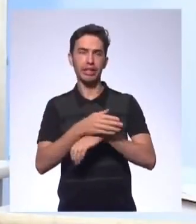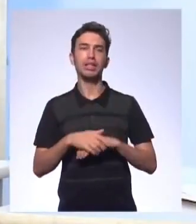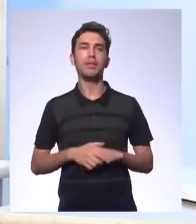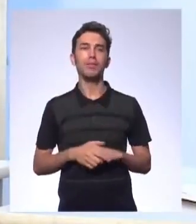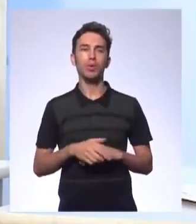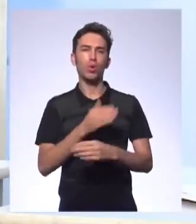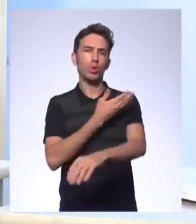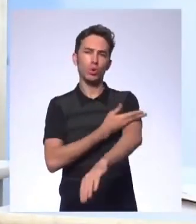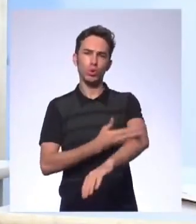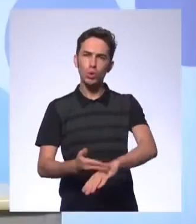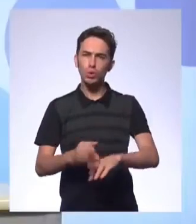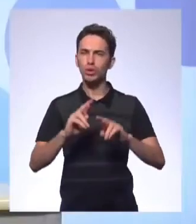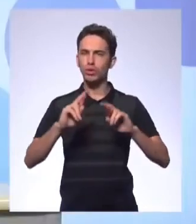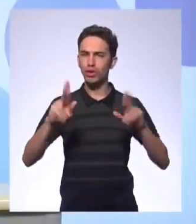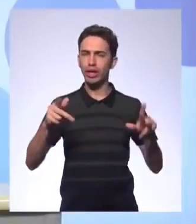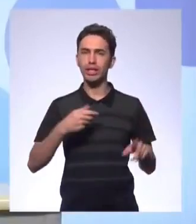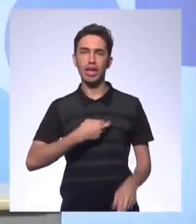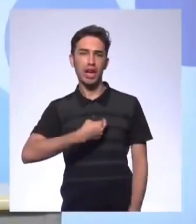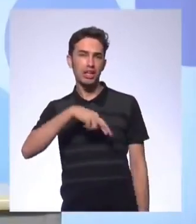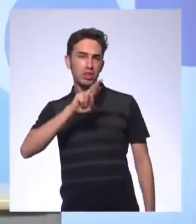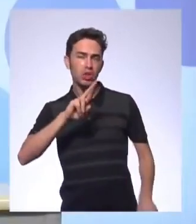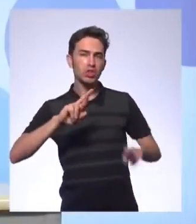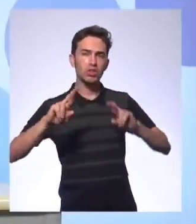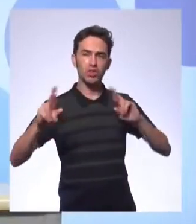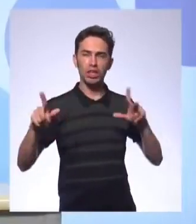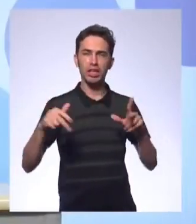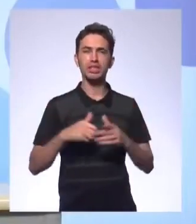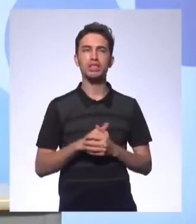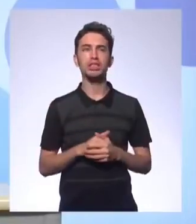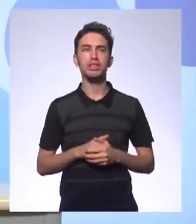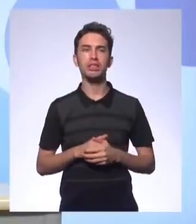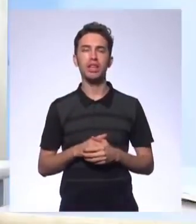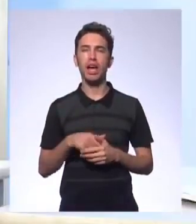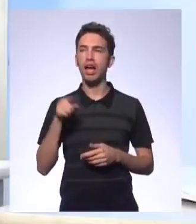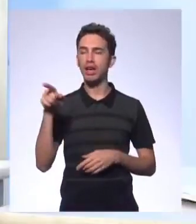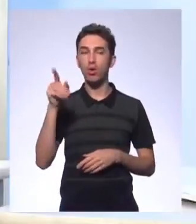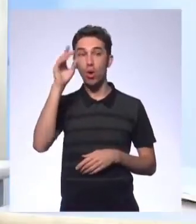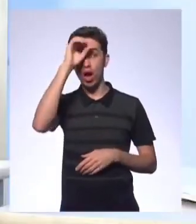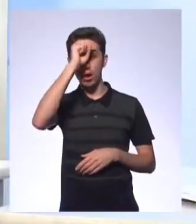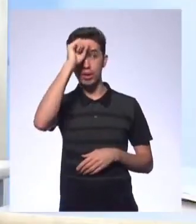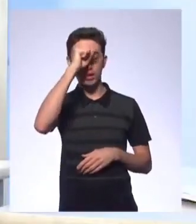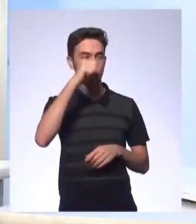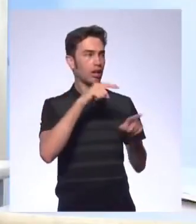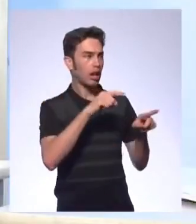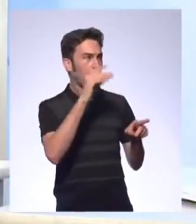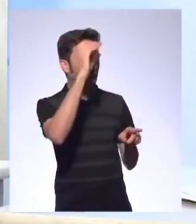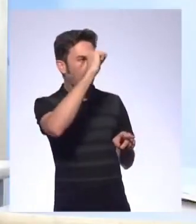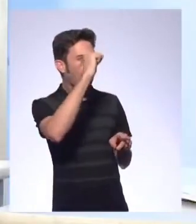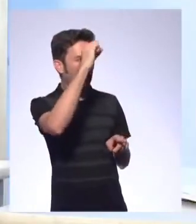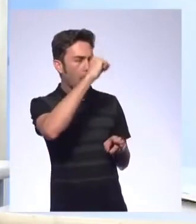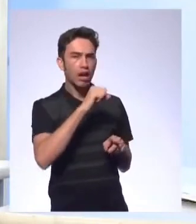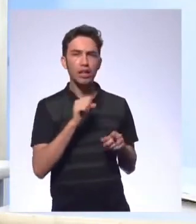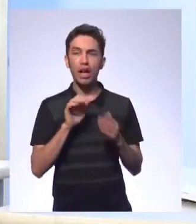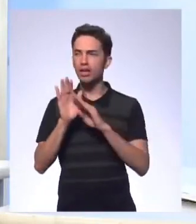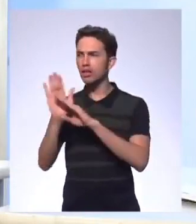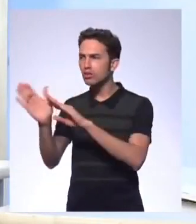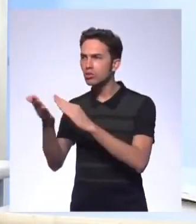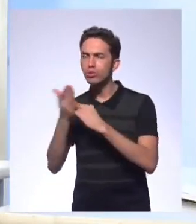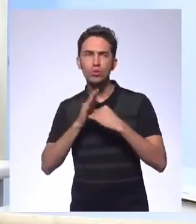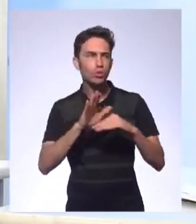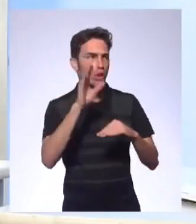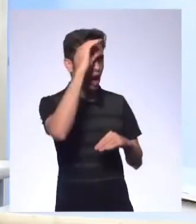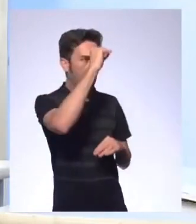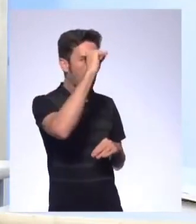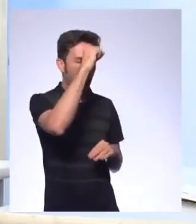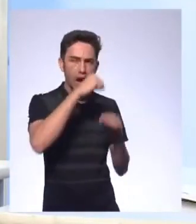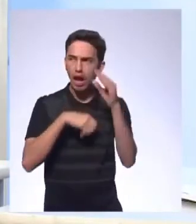Com costumes diferentes, religiões diferentes. Sim. Então, eles começaram um a aprender com o outro. Um foi pegando um pouquinho da cultura do outro,